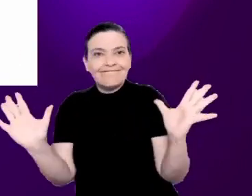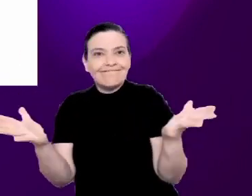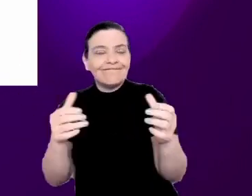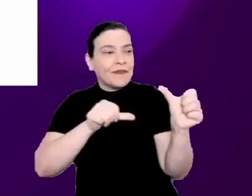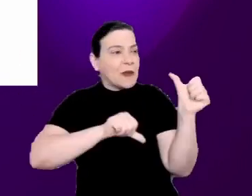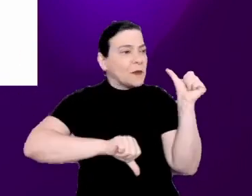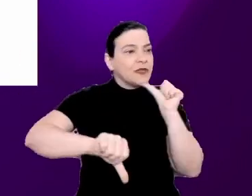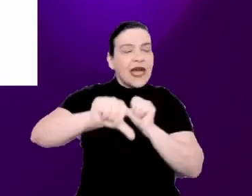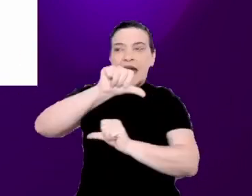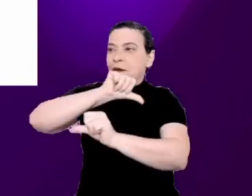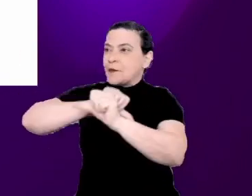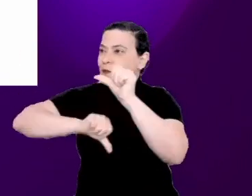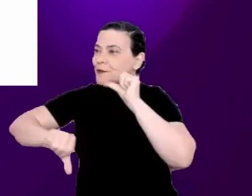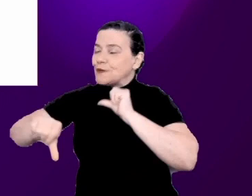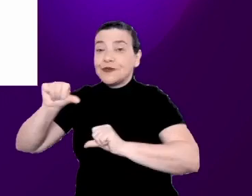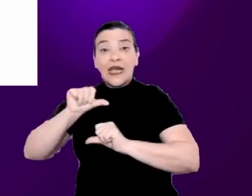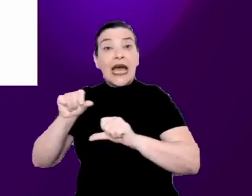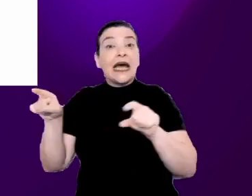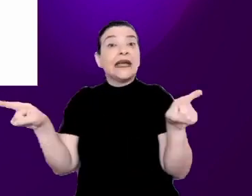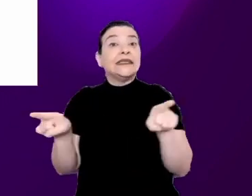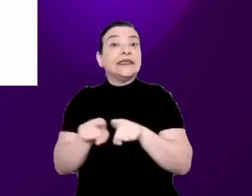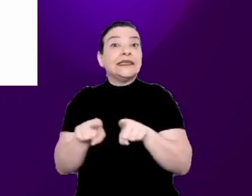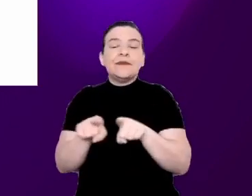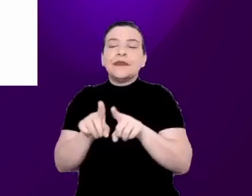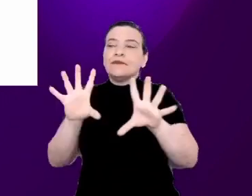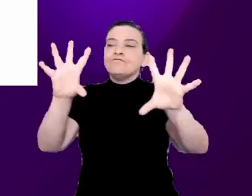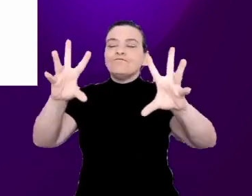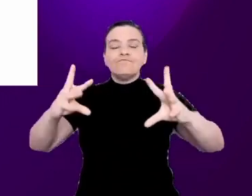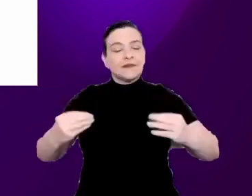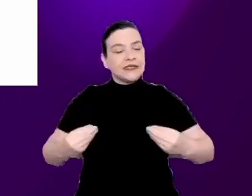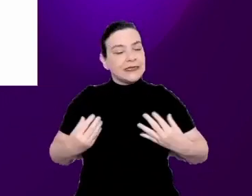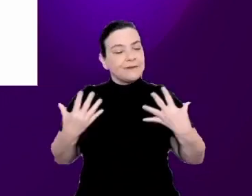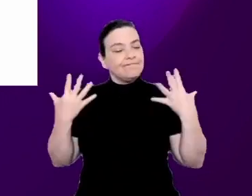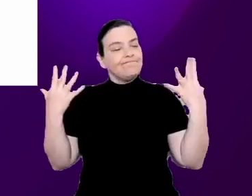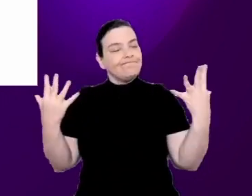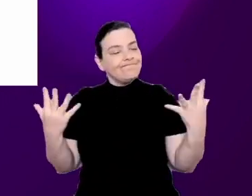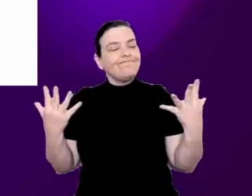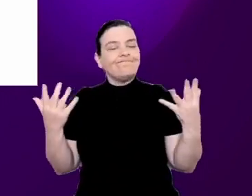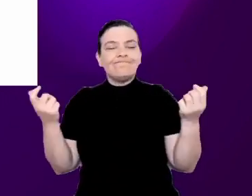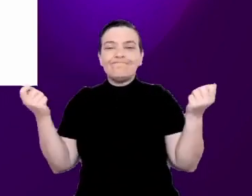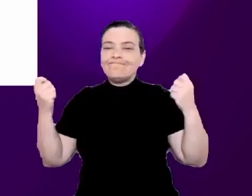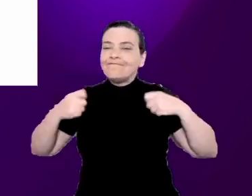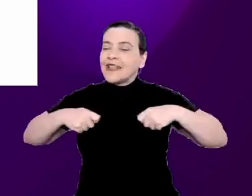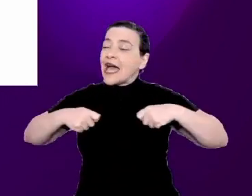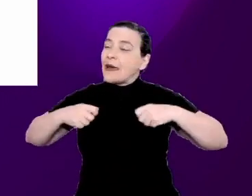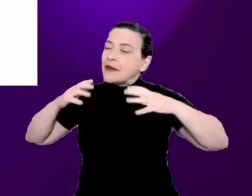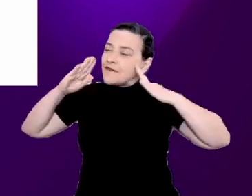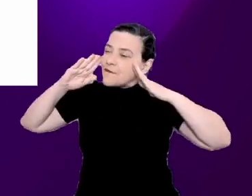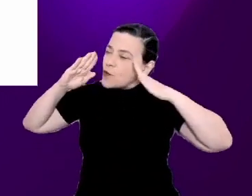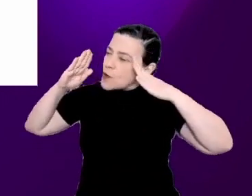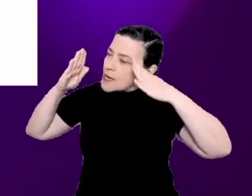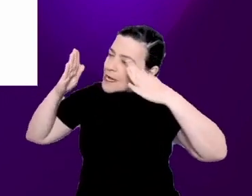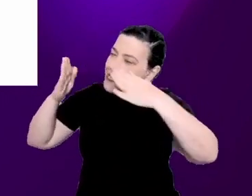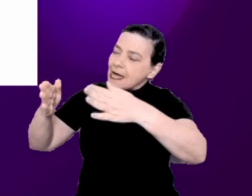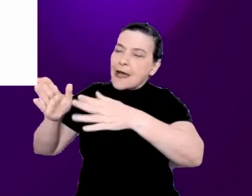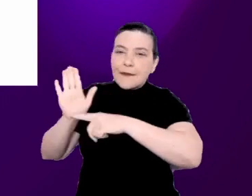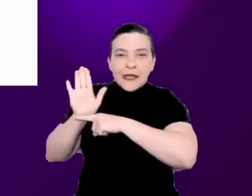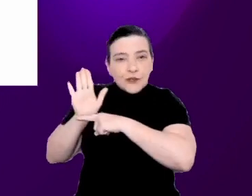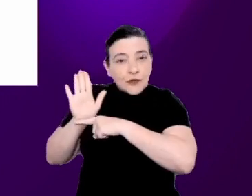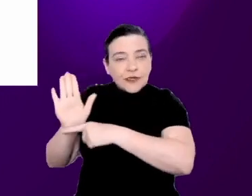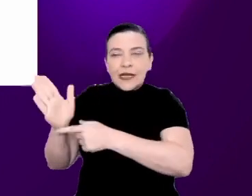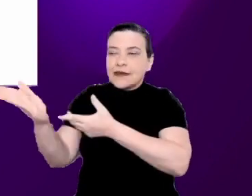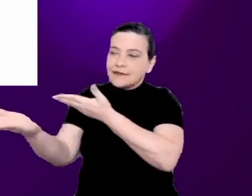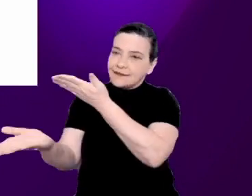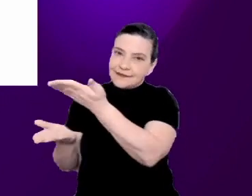né? Quanto ela inspira os outros, ela foca e ela é decisiva para